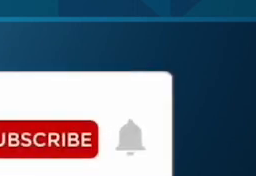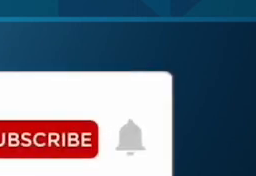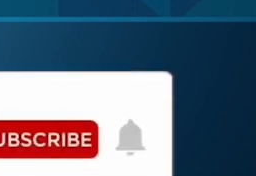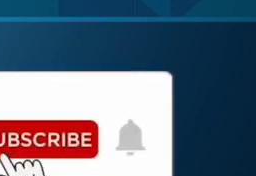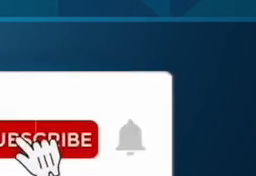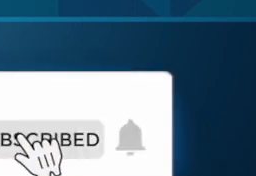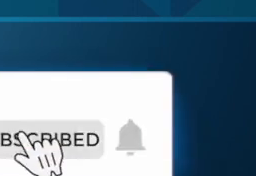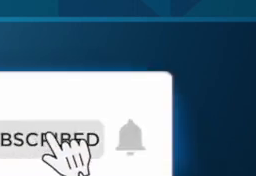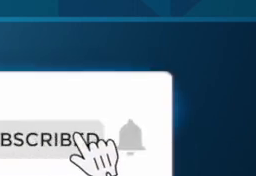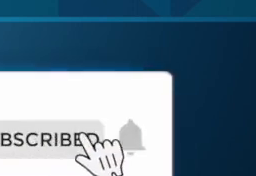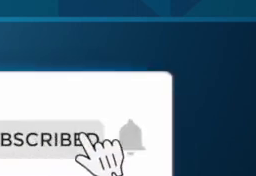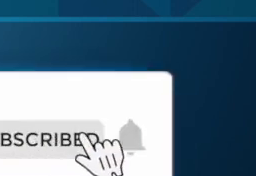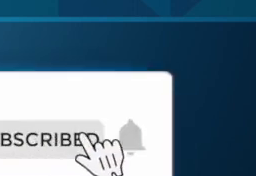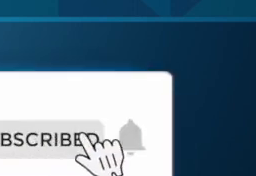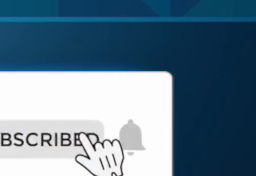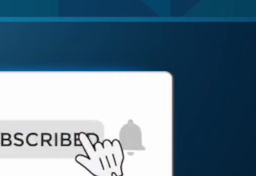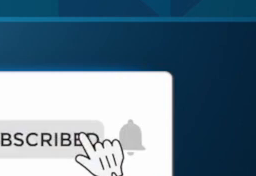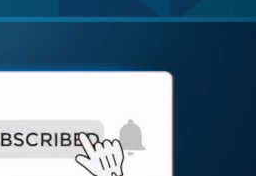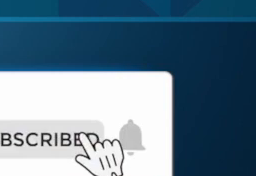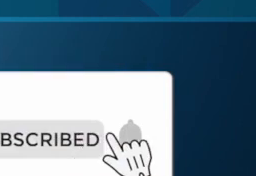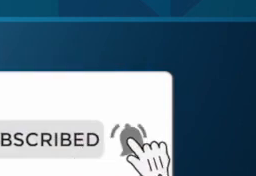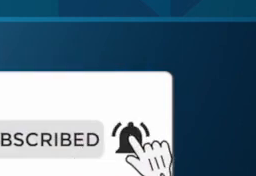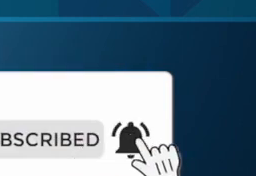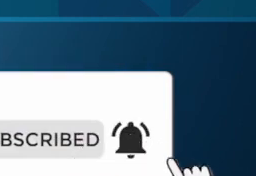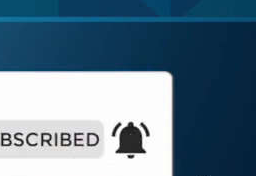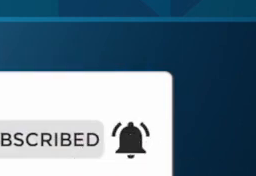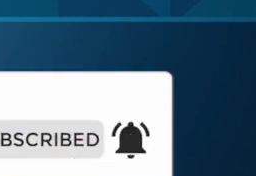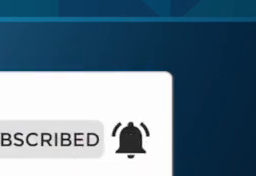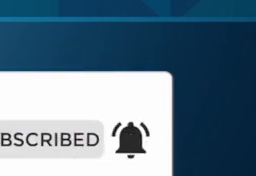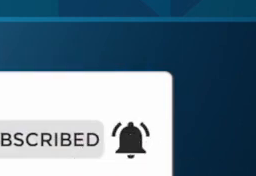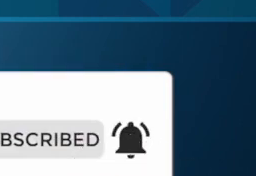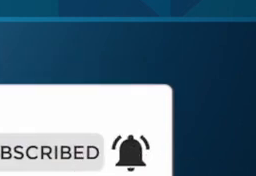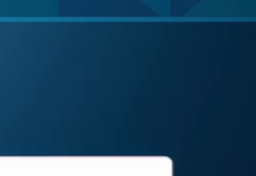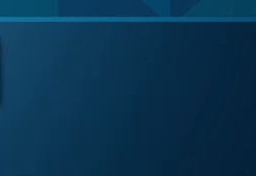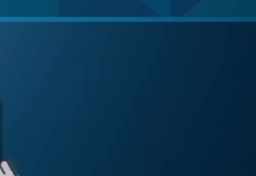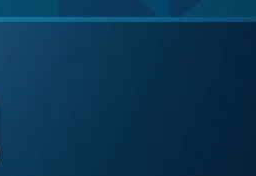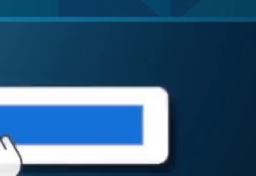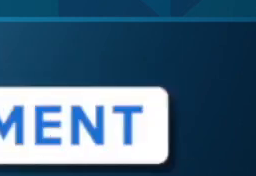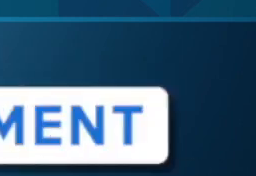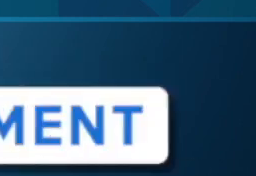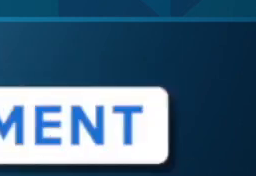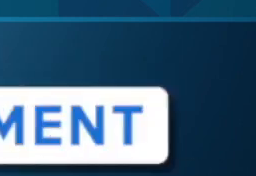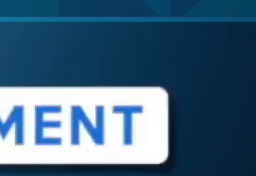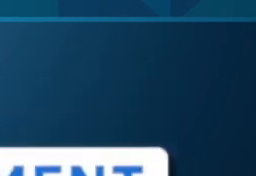haluha, inscreva e ha canal RTTL, ha nehan botão notificação.